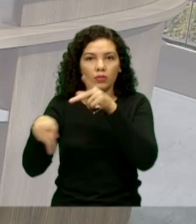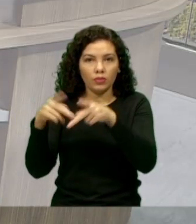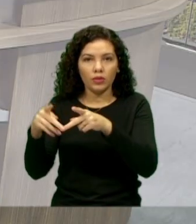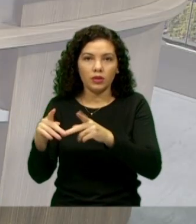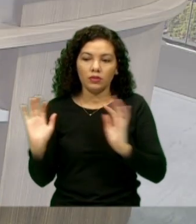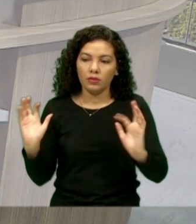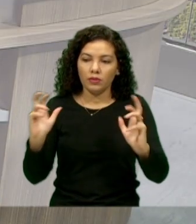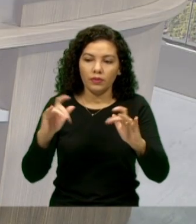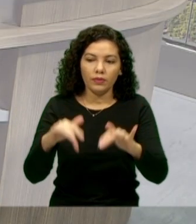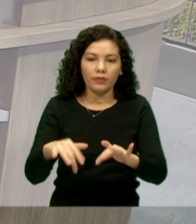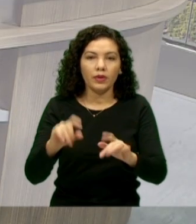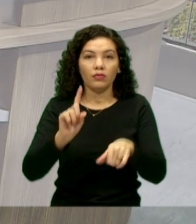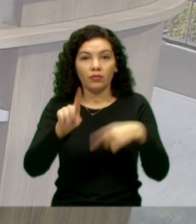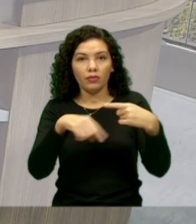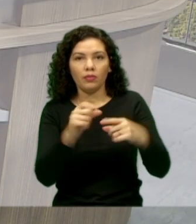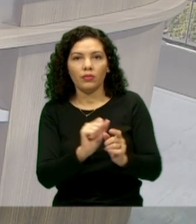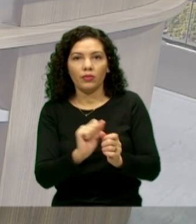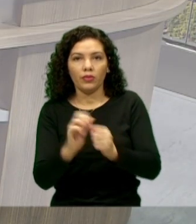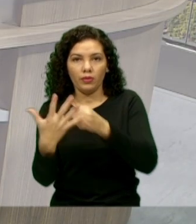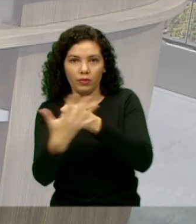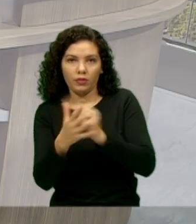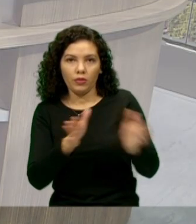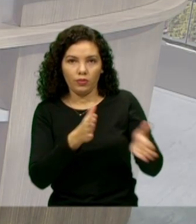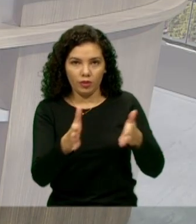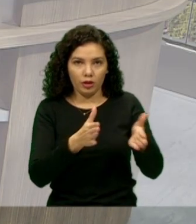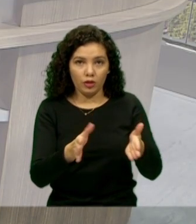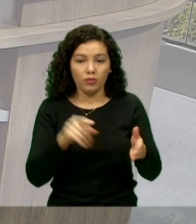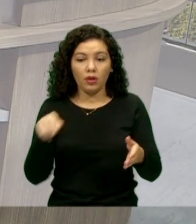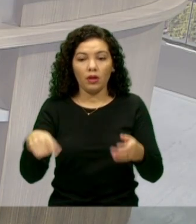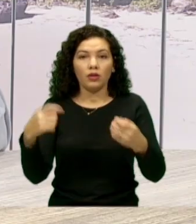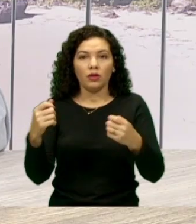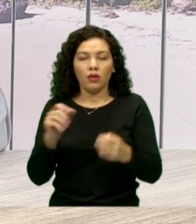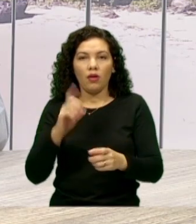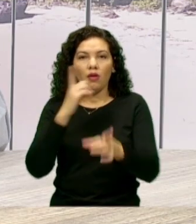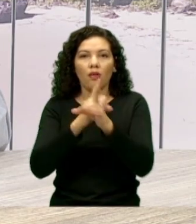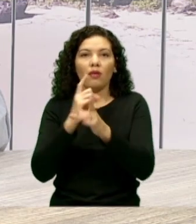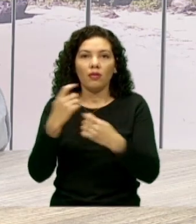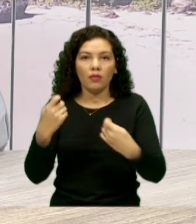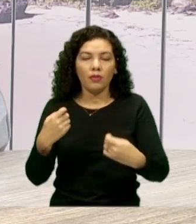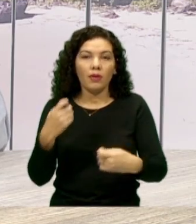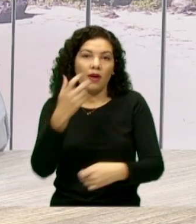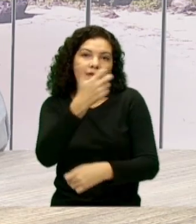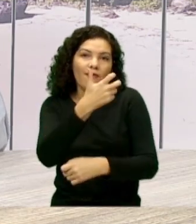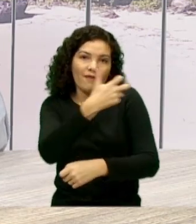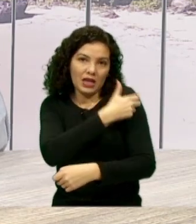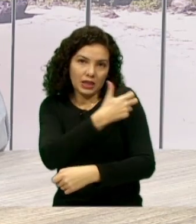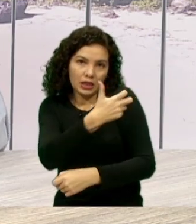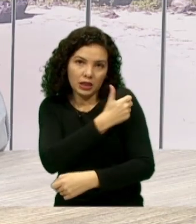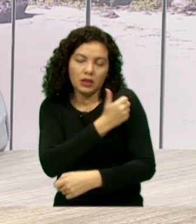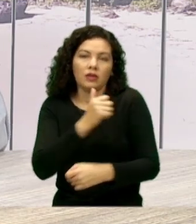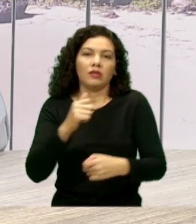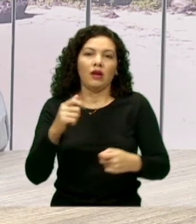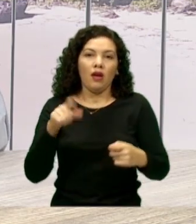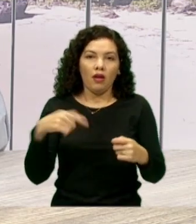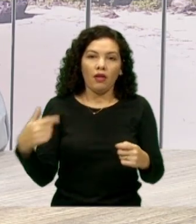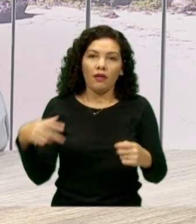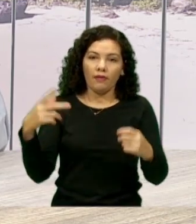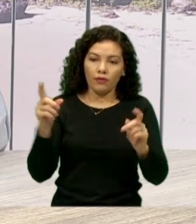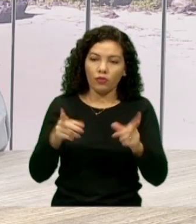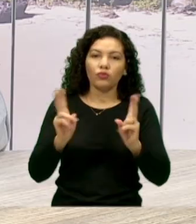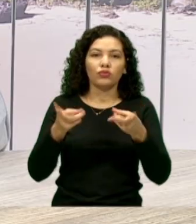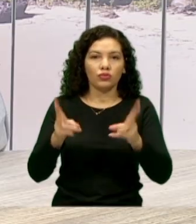as vacinas, apesar de ainda ter um dilema com as vacinas, essa população veio para ficar. E